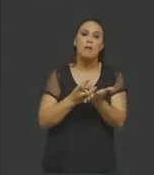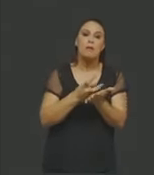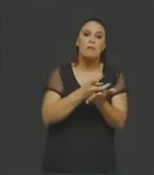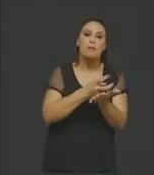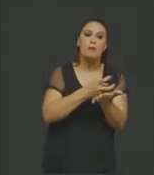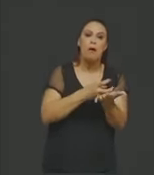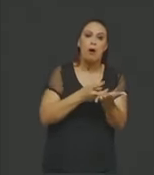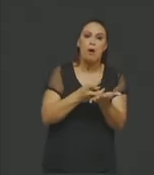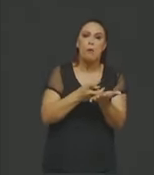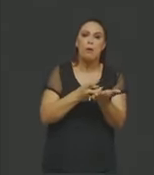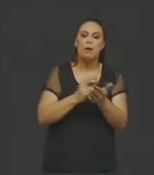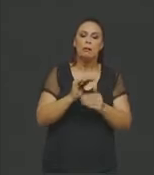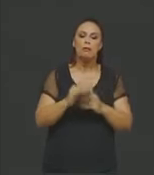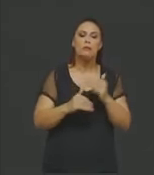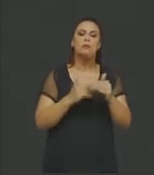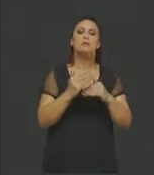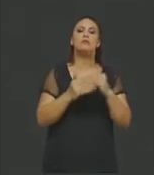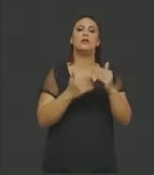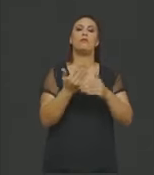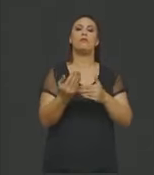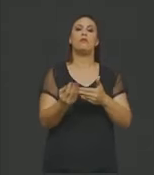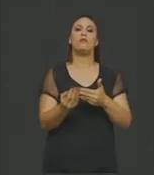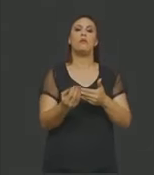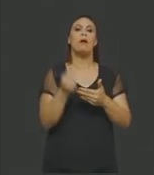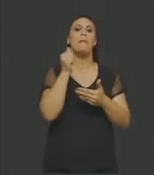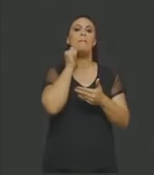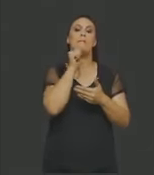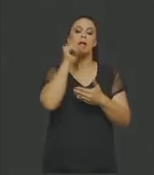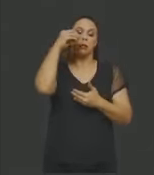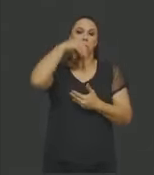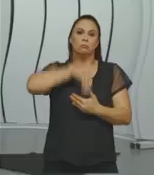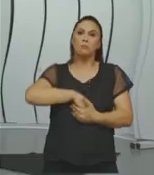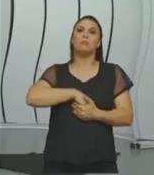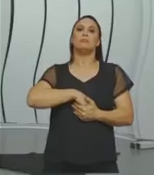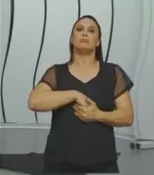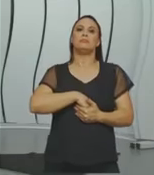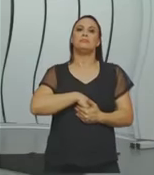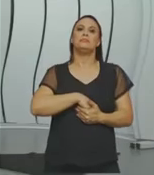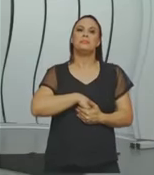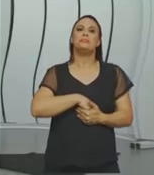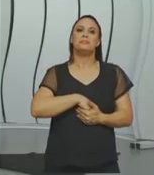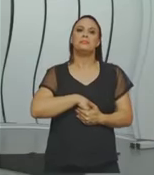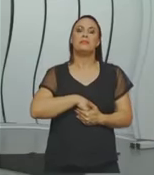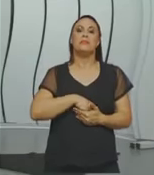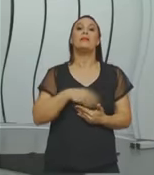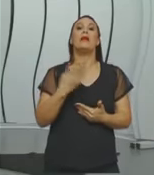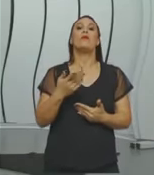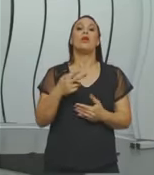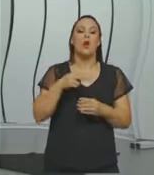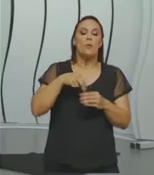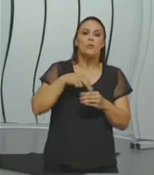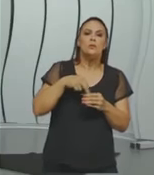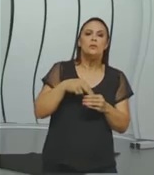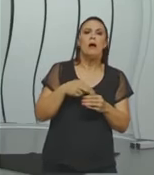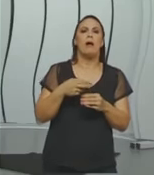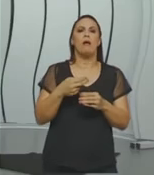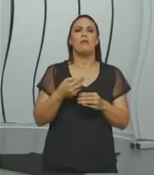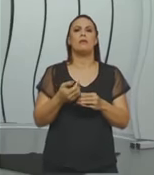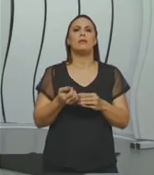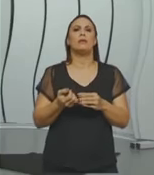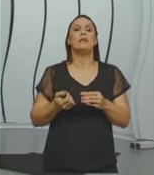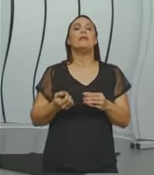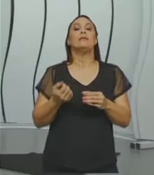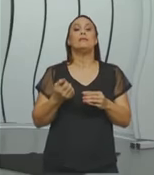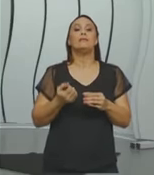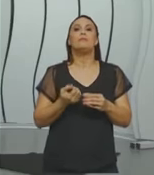Desenvolvimento embrionário dentro do corpo da mãe, onde essa nutrição pode ser feita, então, pela quantidade de vitelo